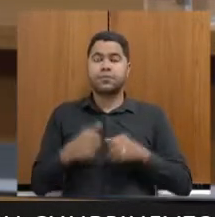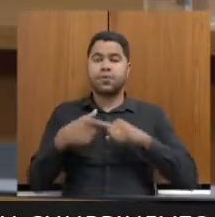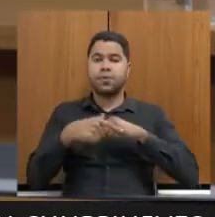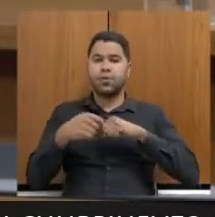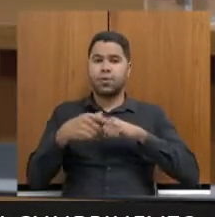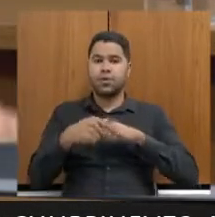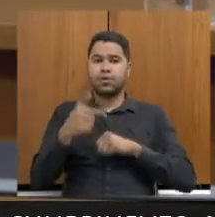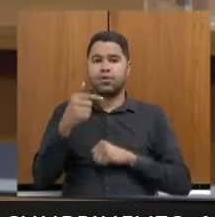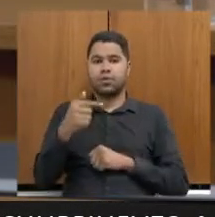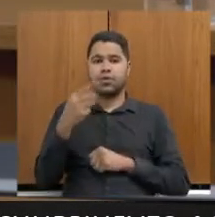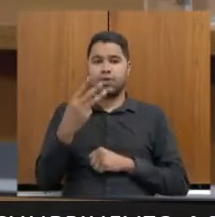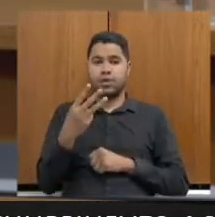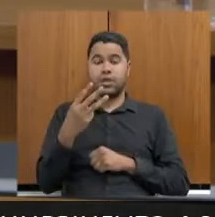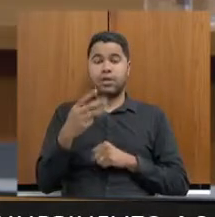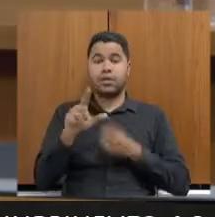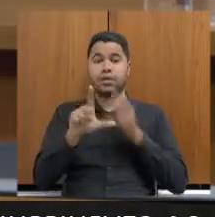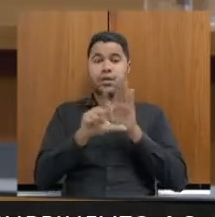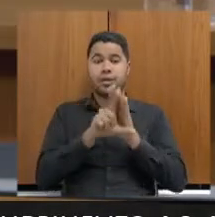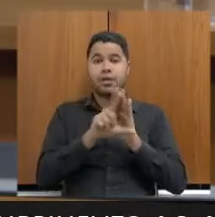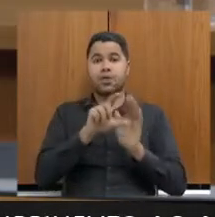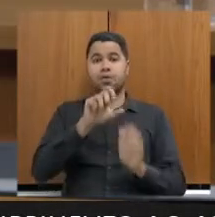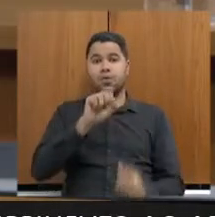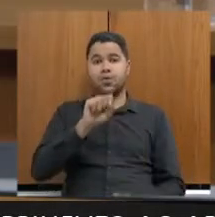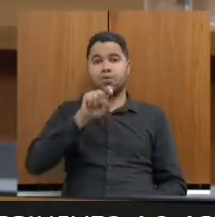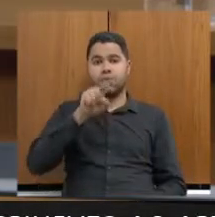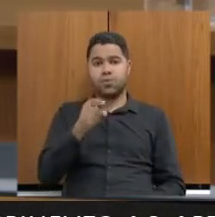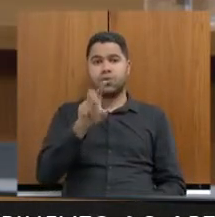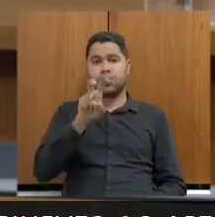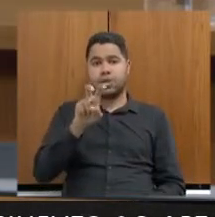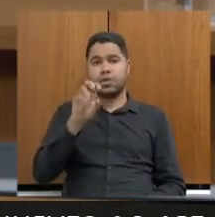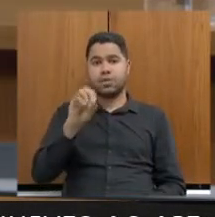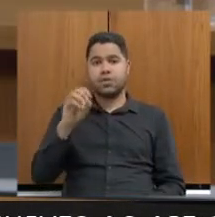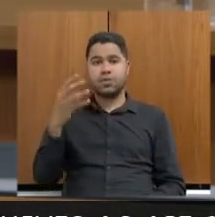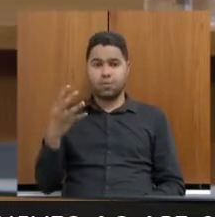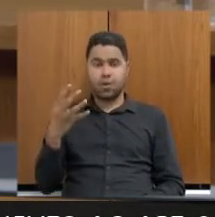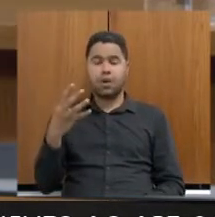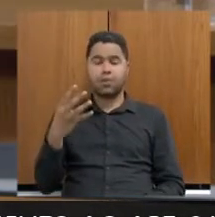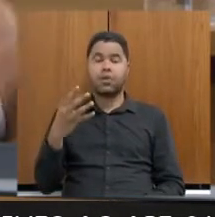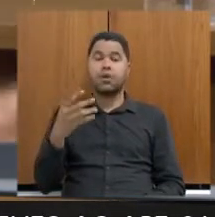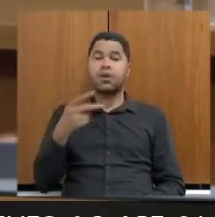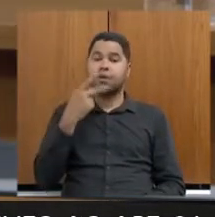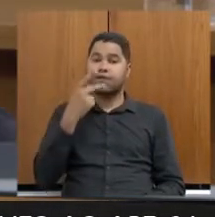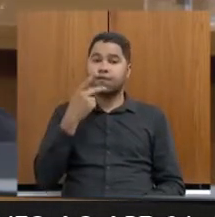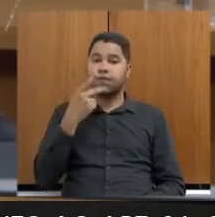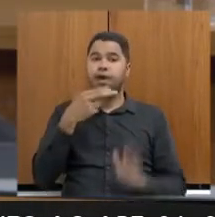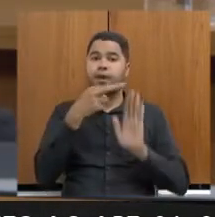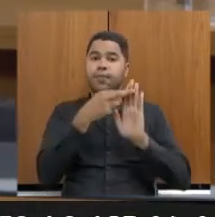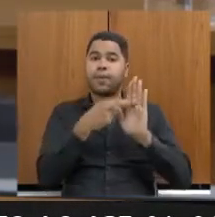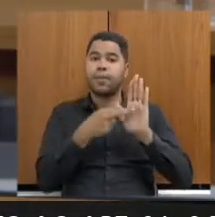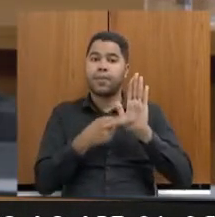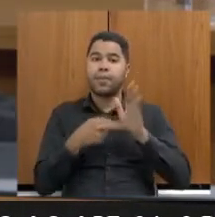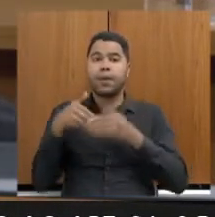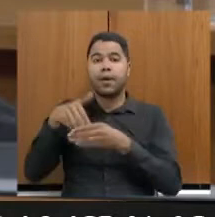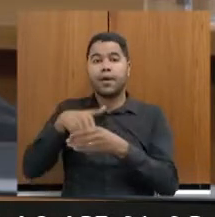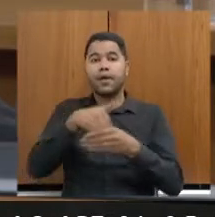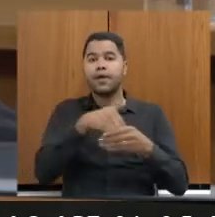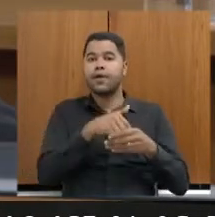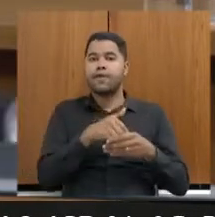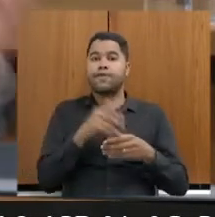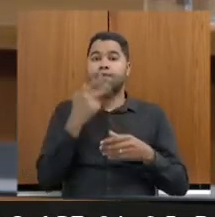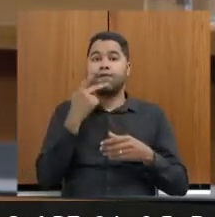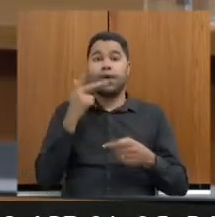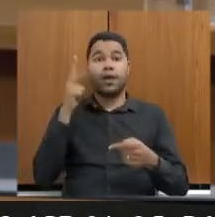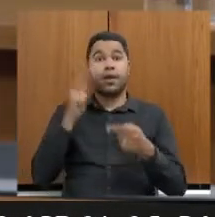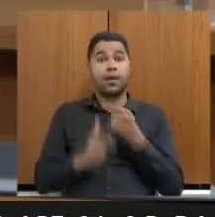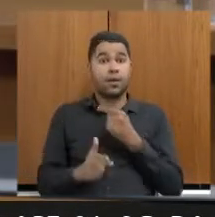73 da lei 9.504 de 97 que fala das normas eleitorais ele fala da vedação